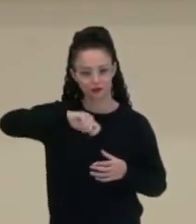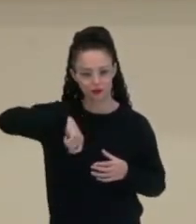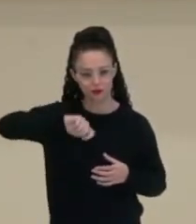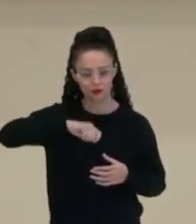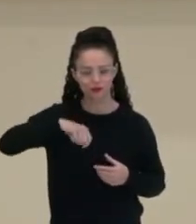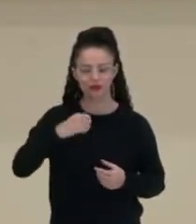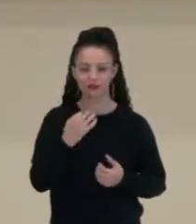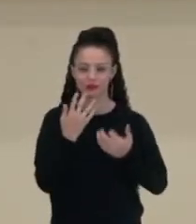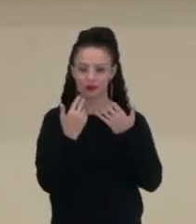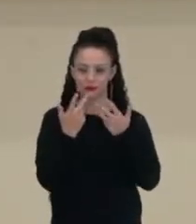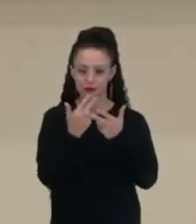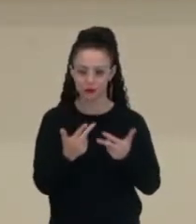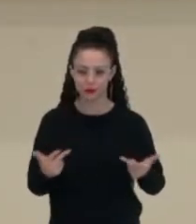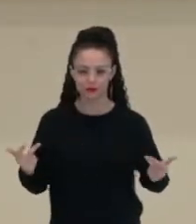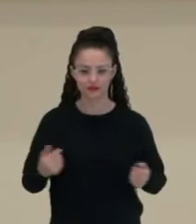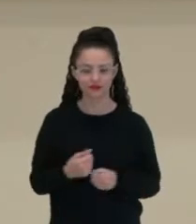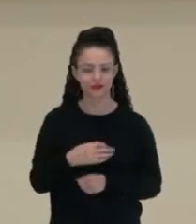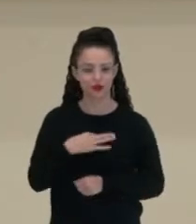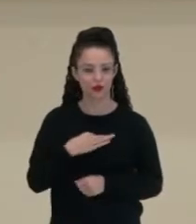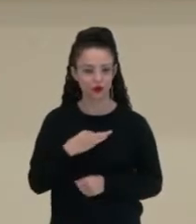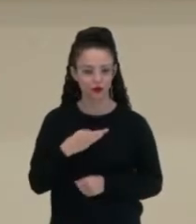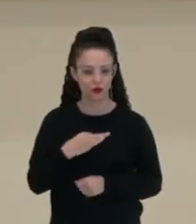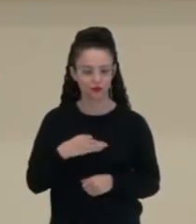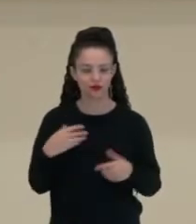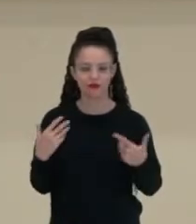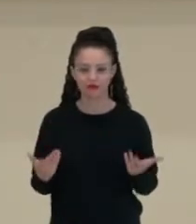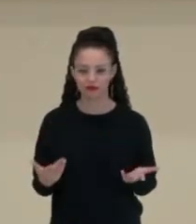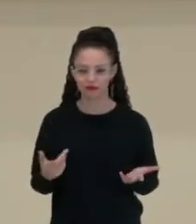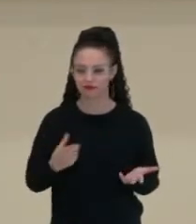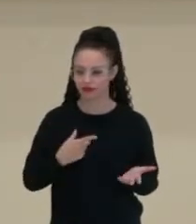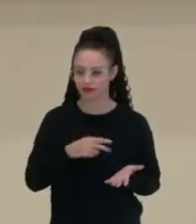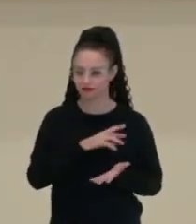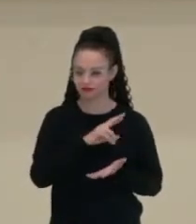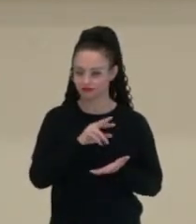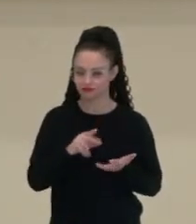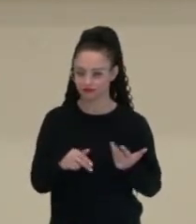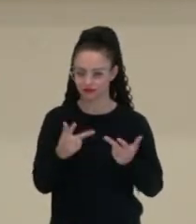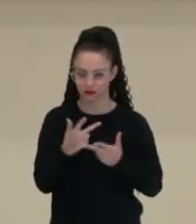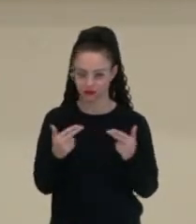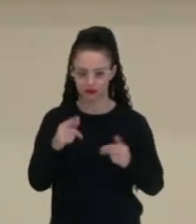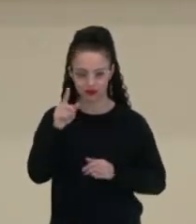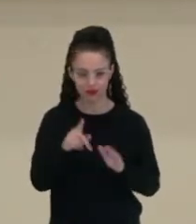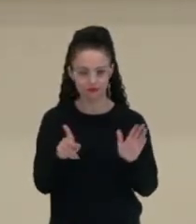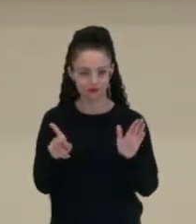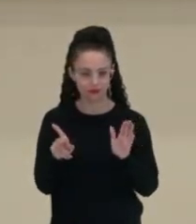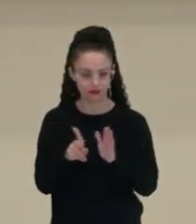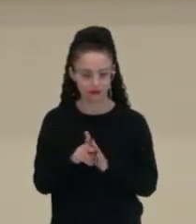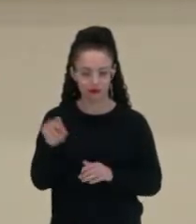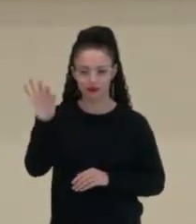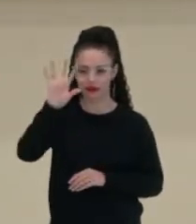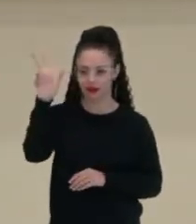as cores, as roupas. Então a gente tem muita coisa que veio com os povos